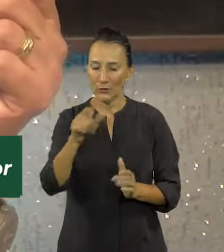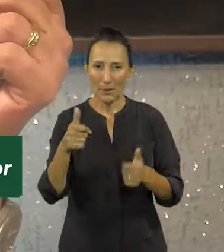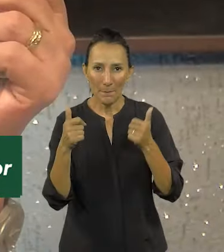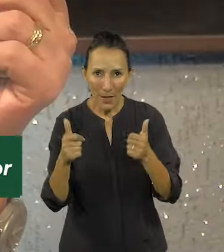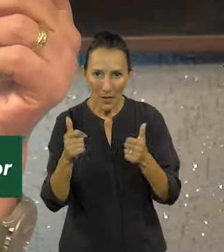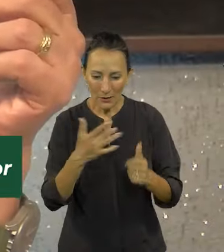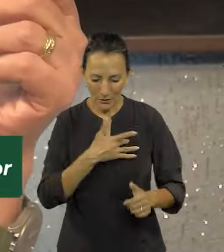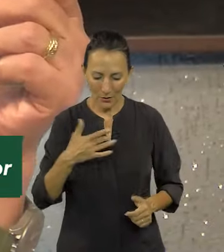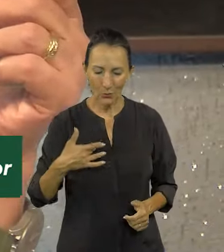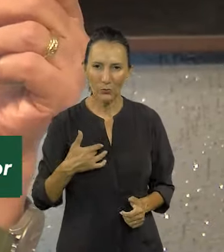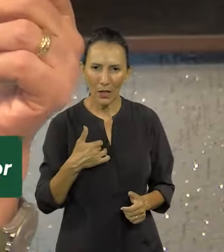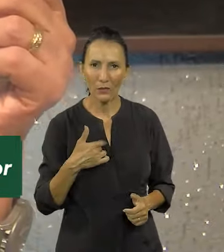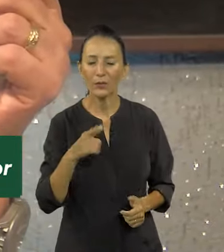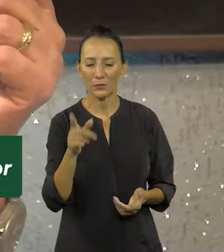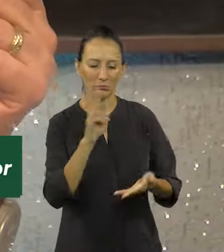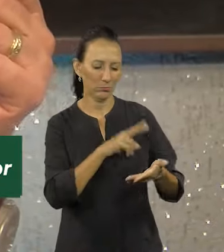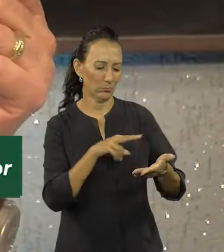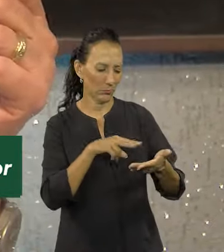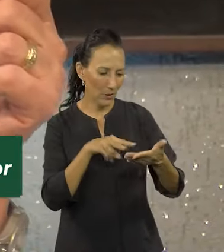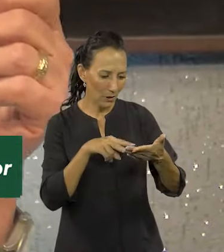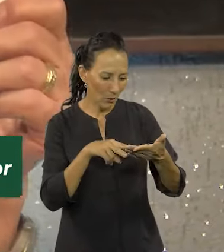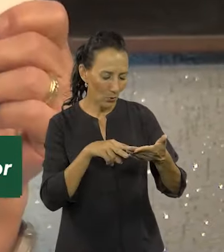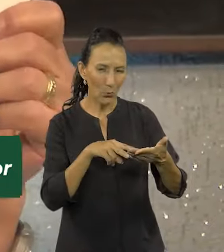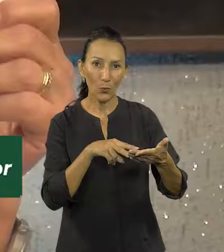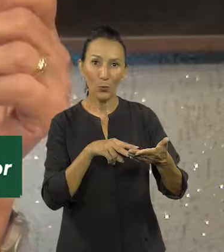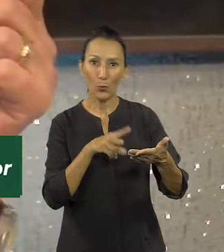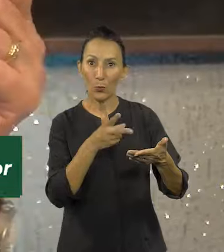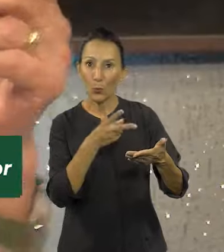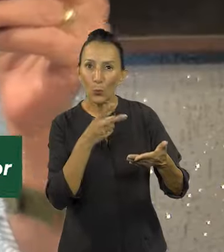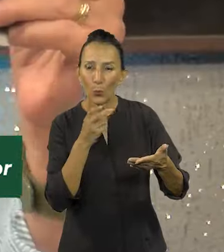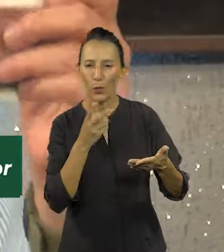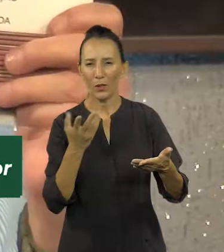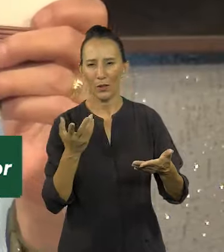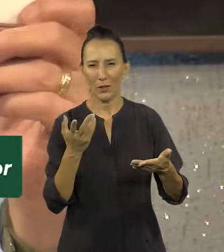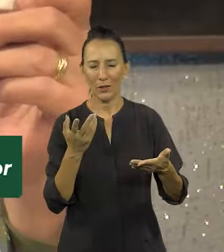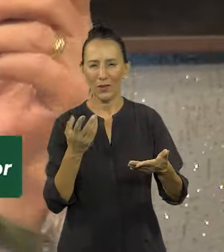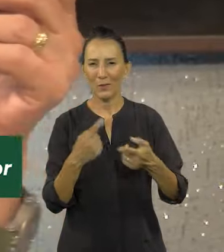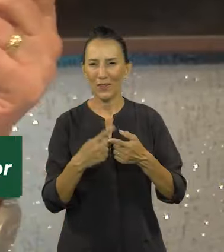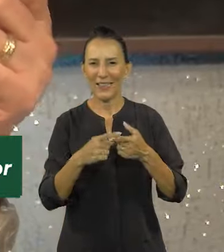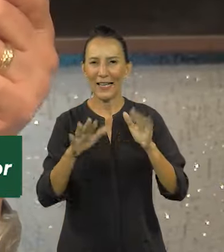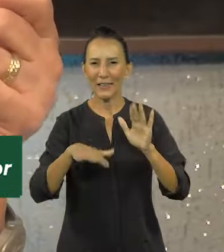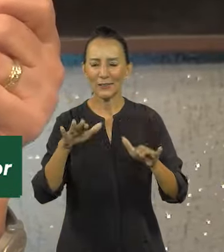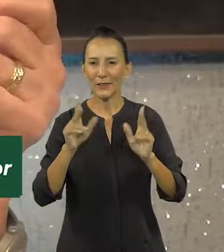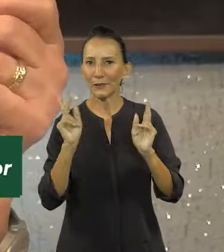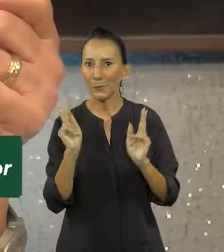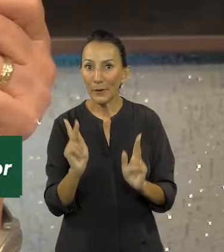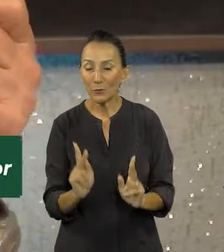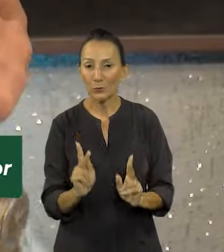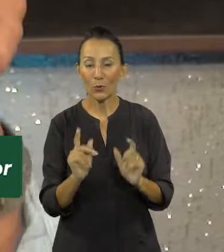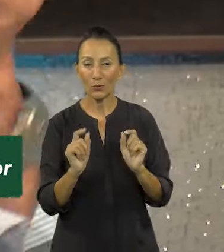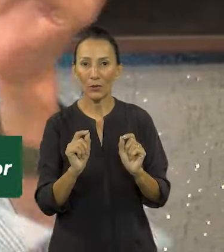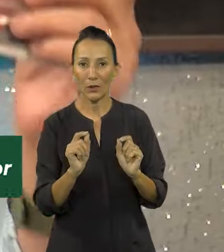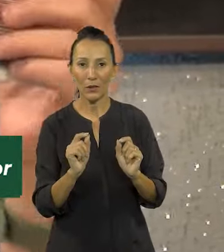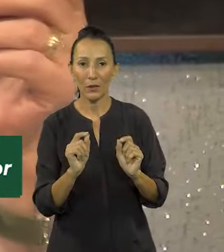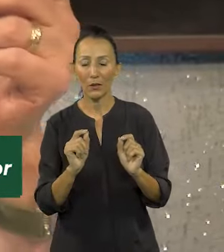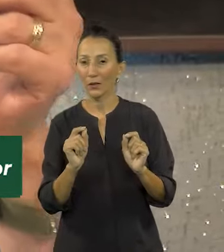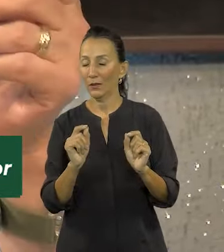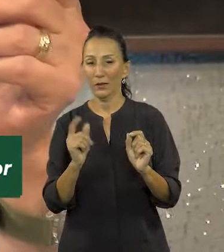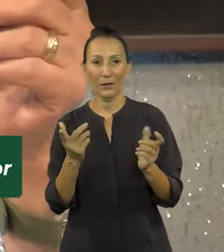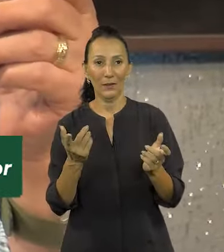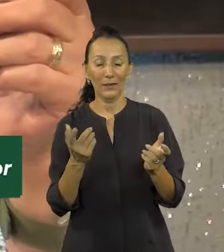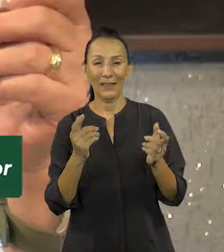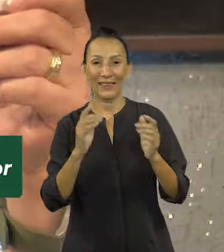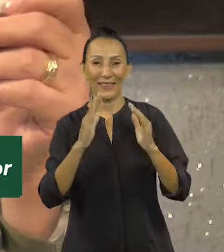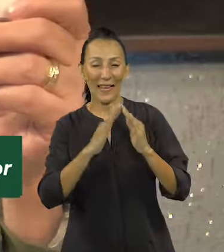ditado depois que o ladrão arromba a porta aí as pessoas trocam as fechaduras e os cadeados E reforçam aí não